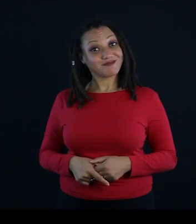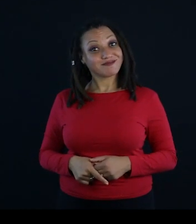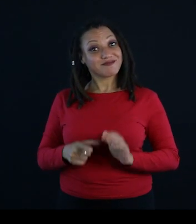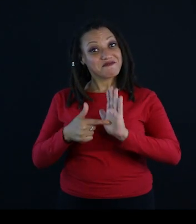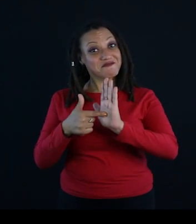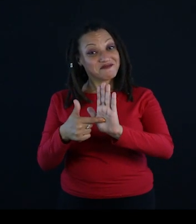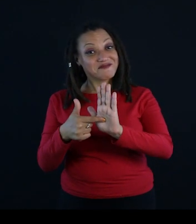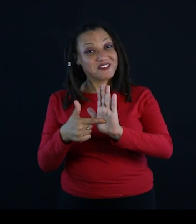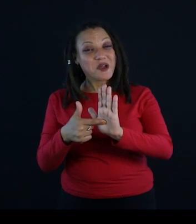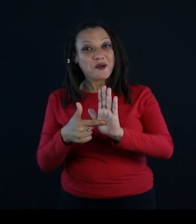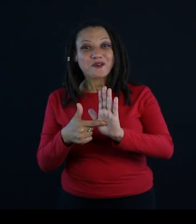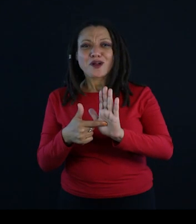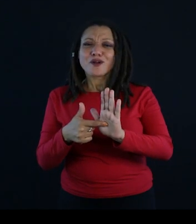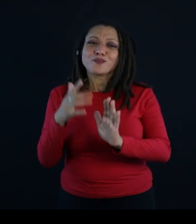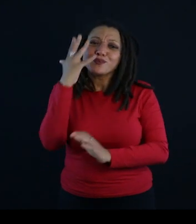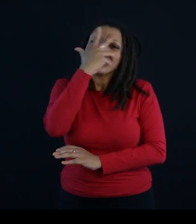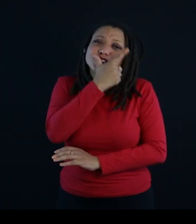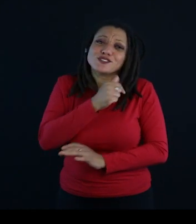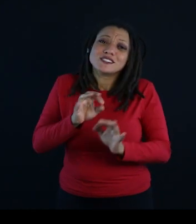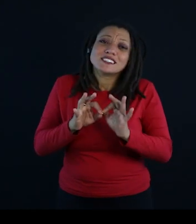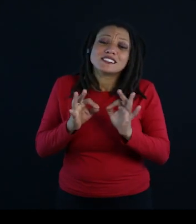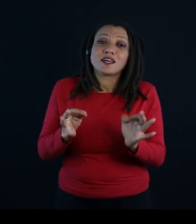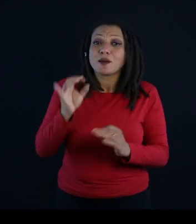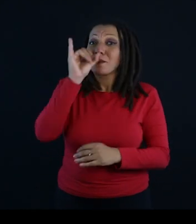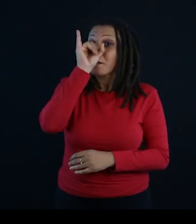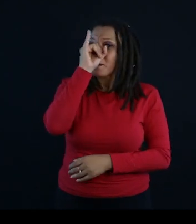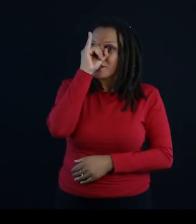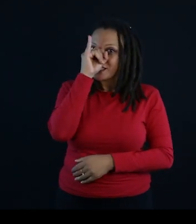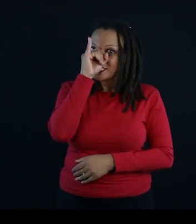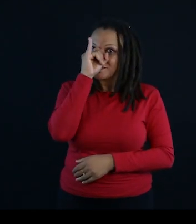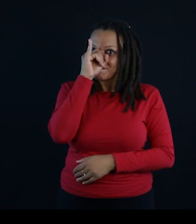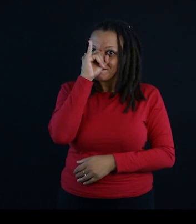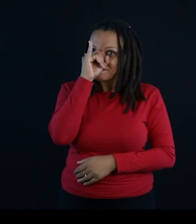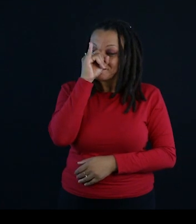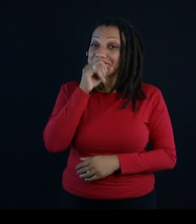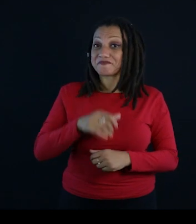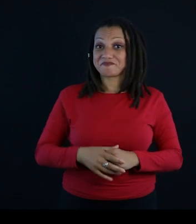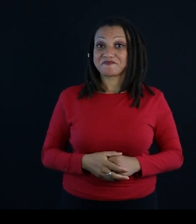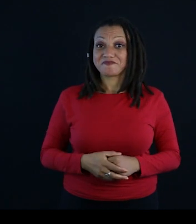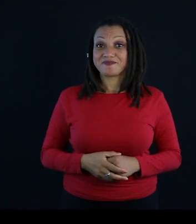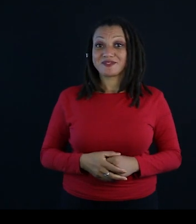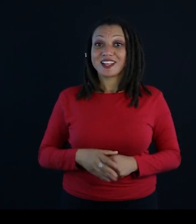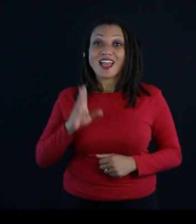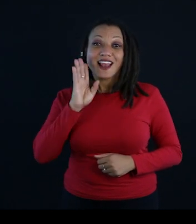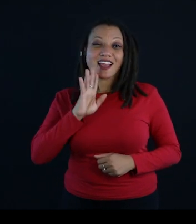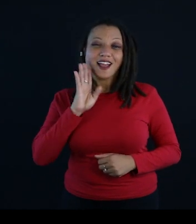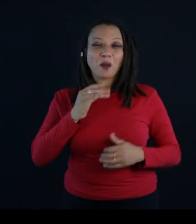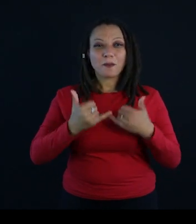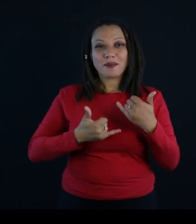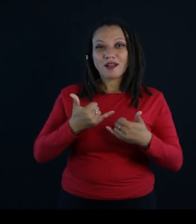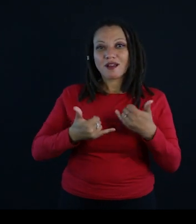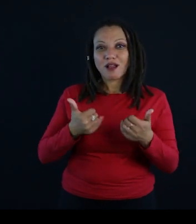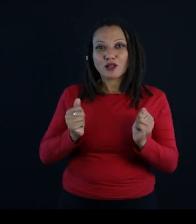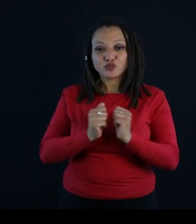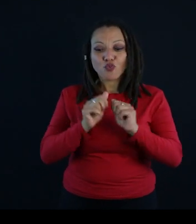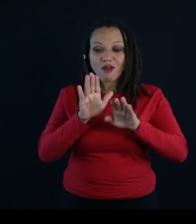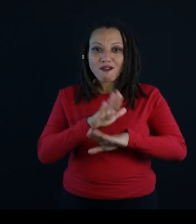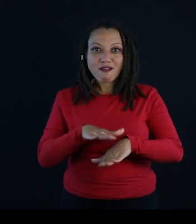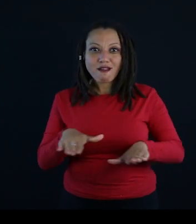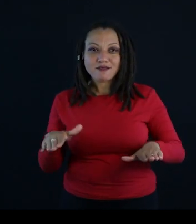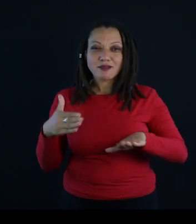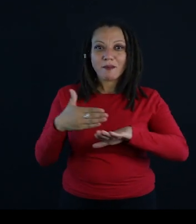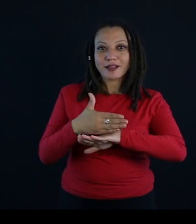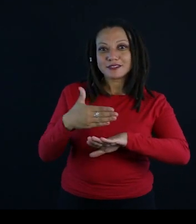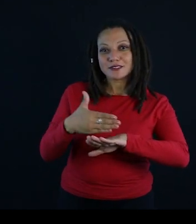Já caracterizou como porquinho, vocês estão vendo? Ficou super bonitinha, bem simples de fazer mesmo. É legal a gente fazer brincadeiras